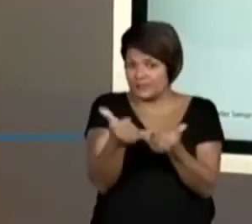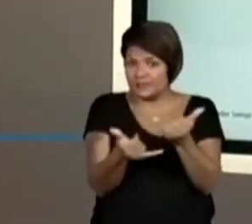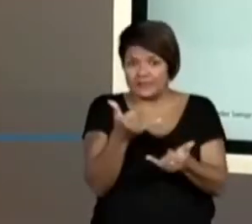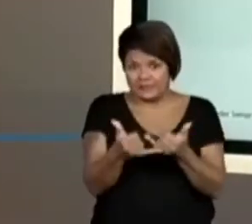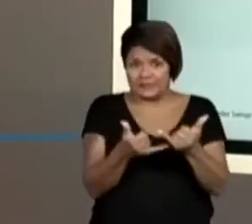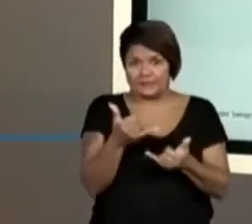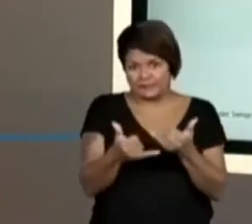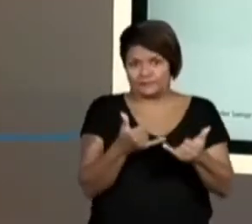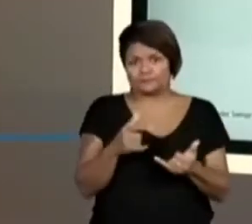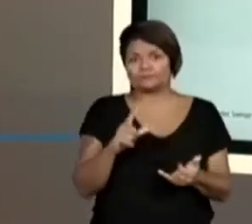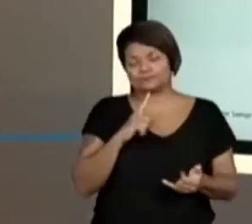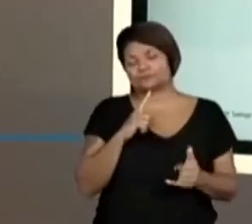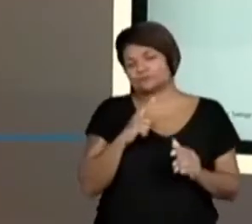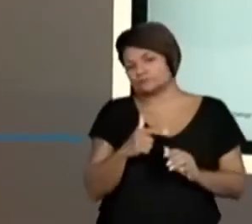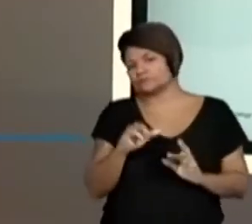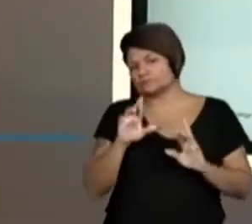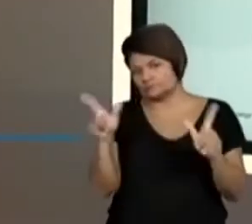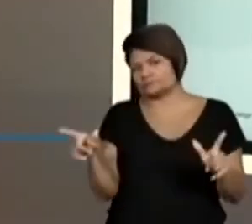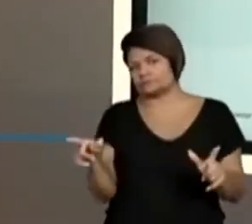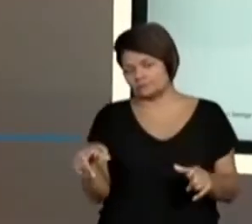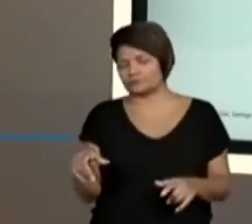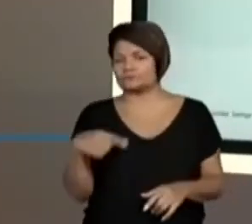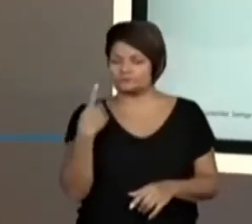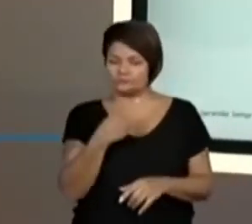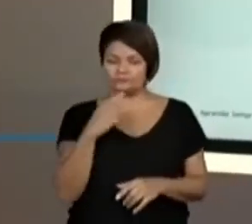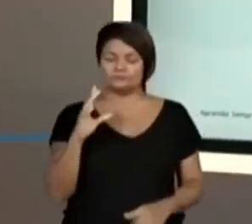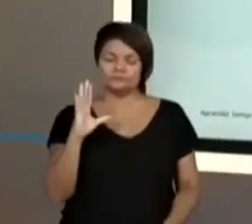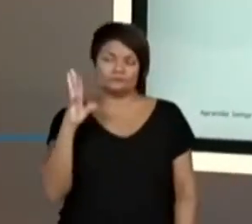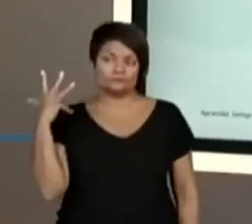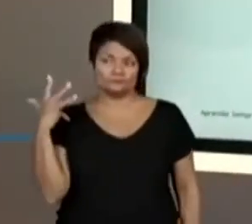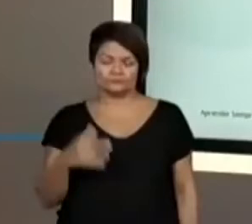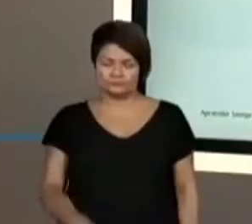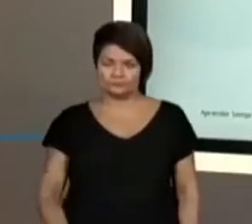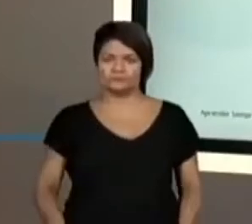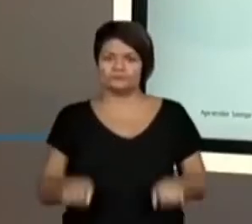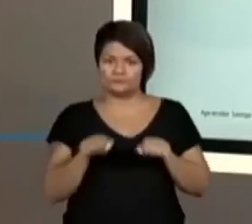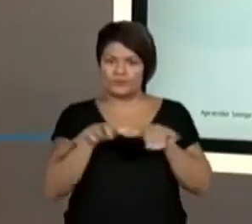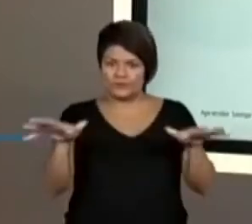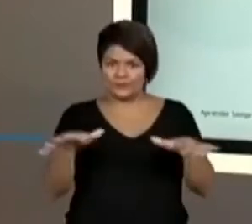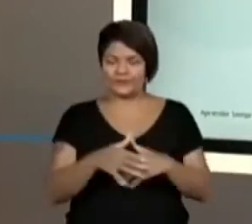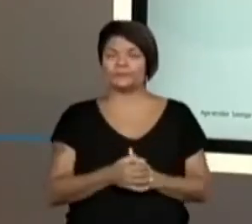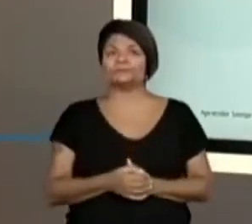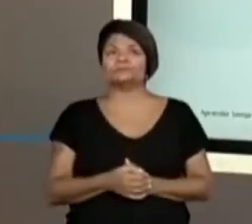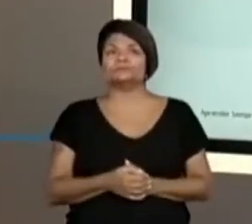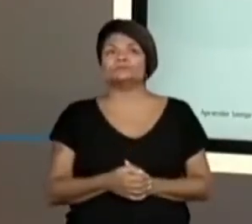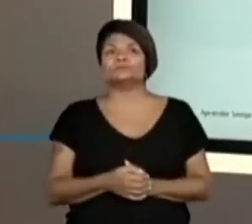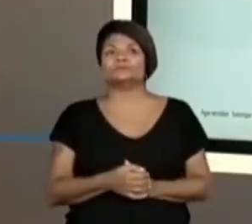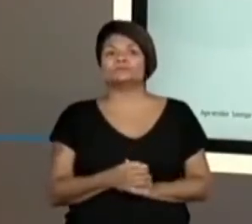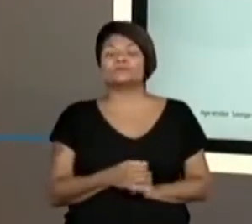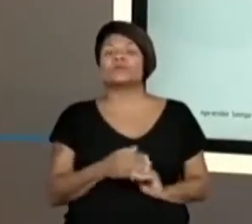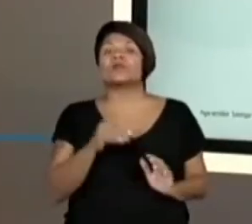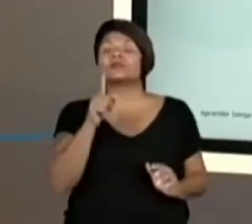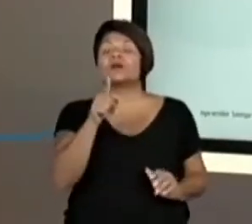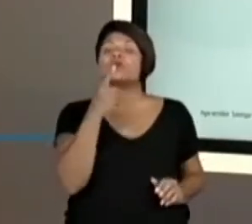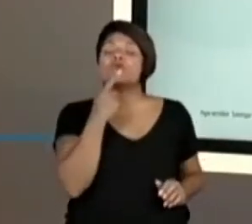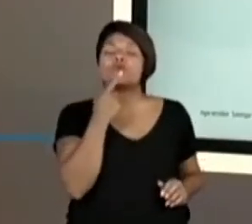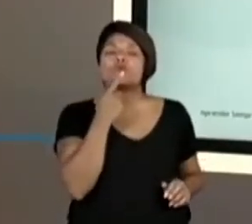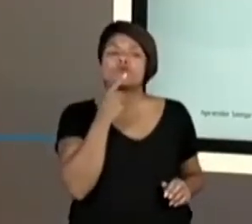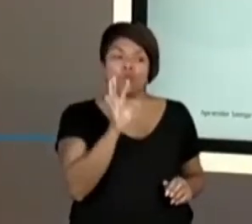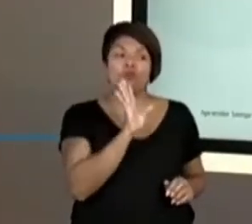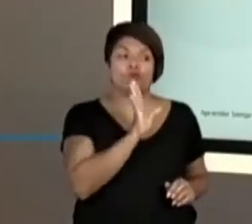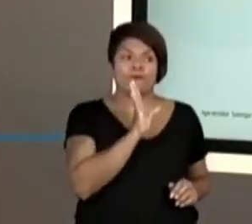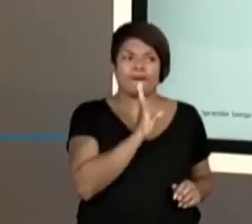bem diferente para a nossa época de pandemia. O que vocês acham? A gente começar com um que a gente já conhece uma palavra e